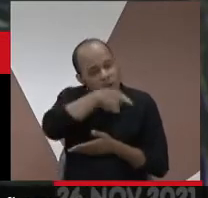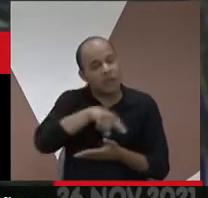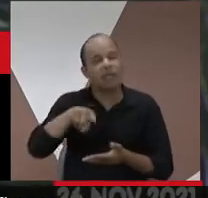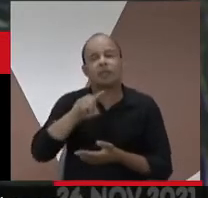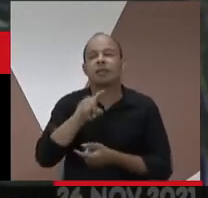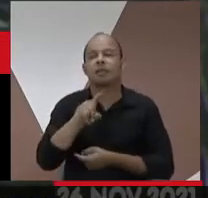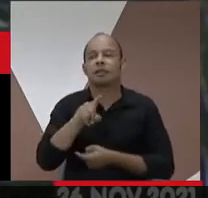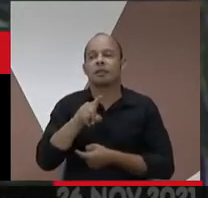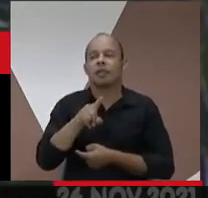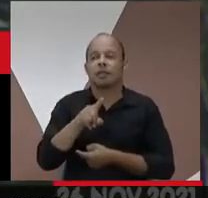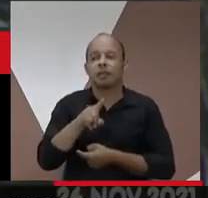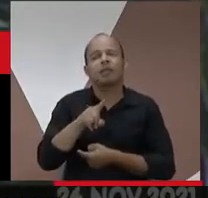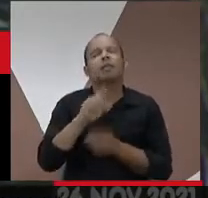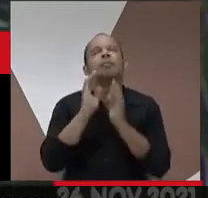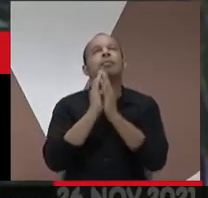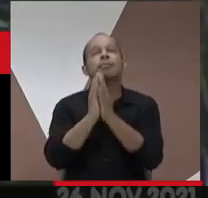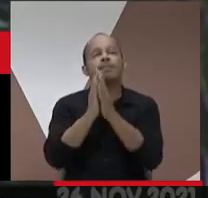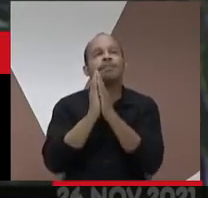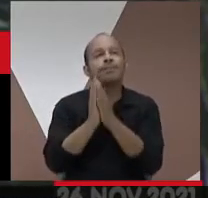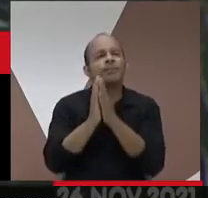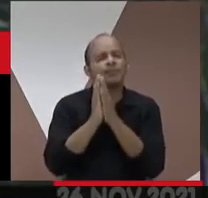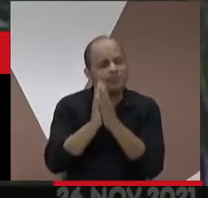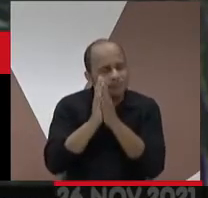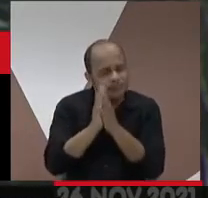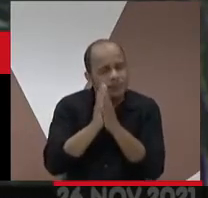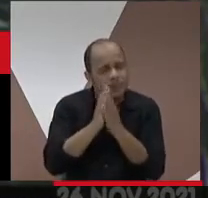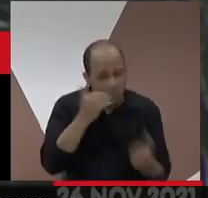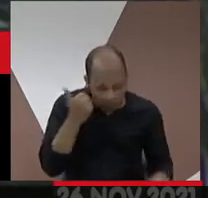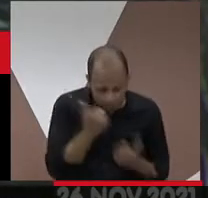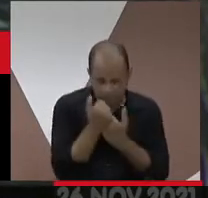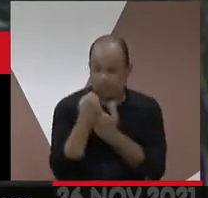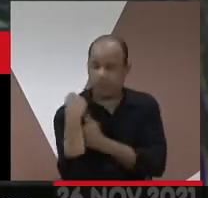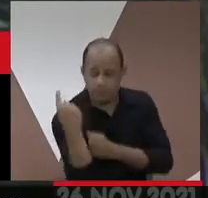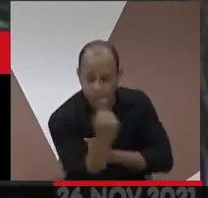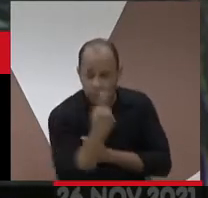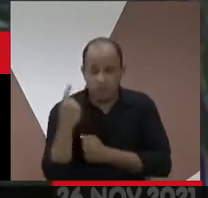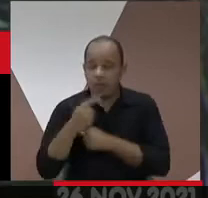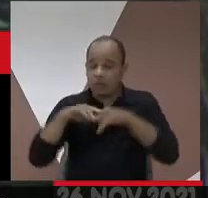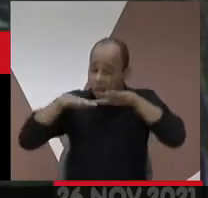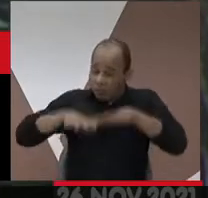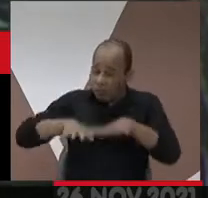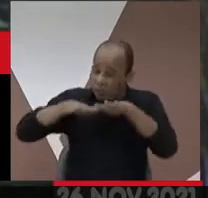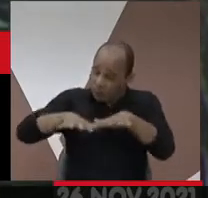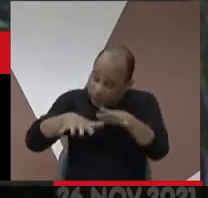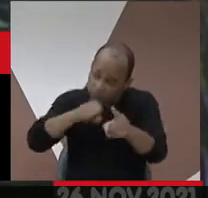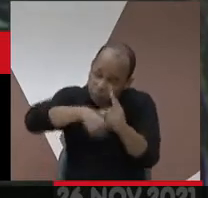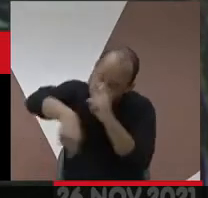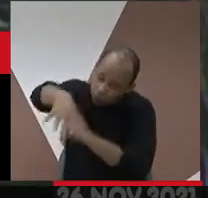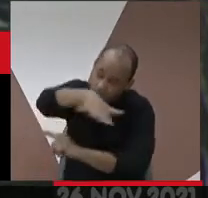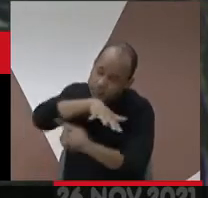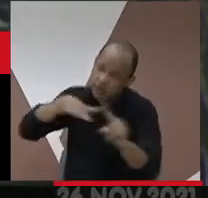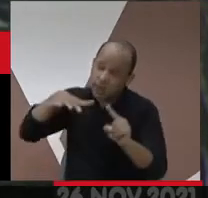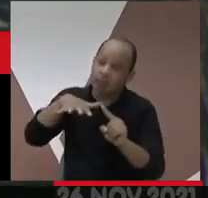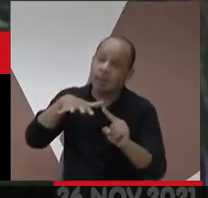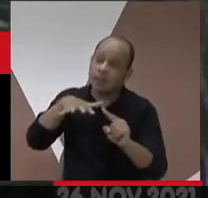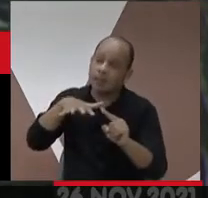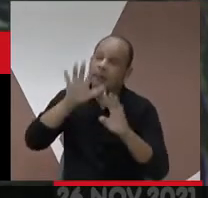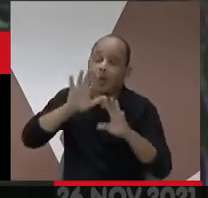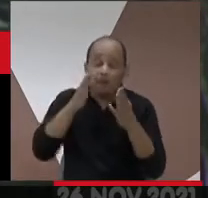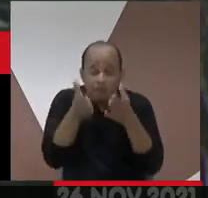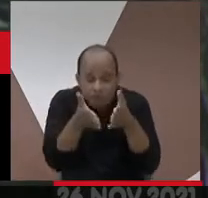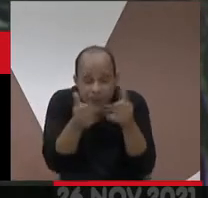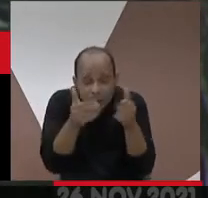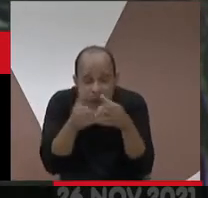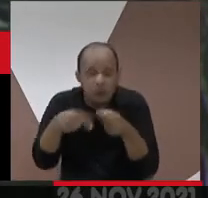né? Intercedam junto conosco, porque nós, os movimentos sociais, já estamos tentando, mas nós gostaríamos da ajuda de